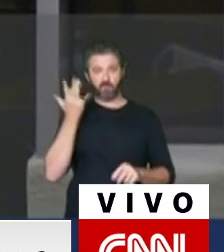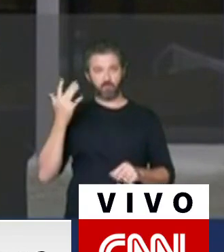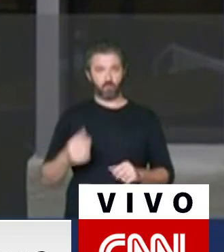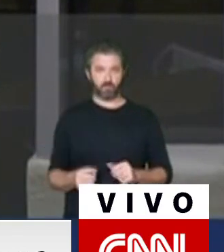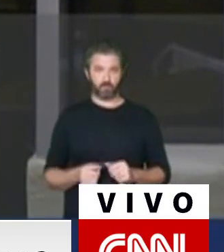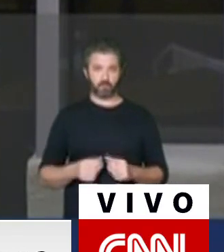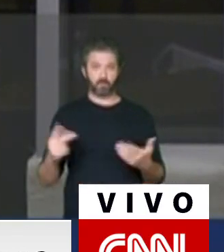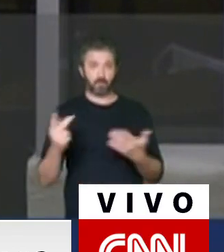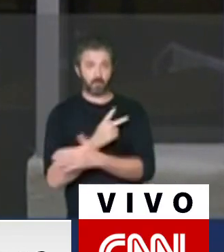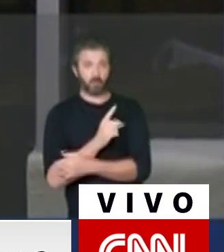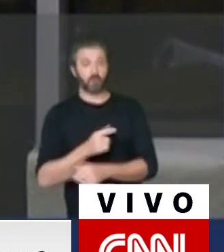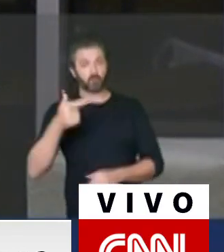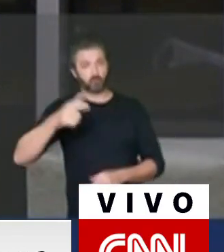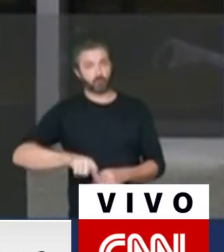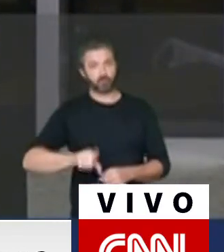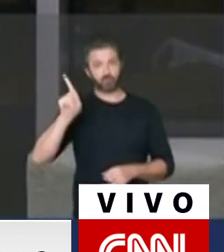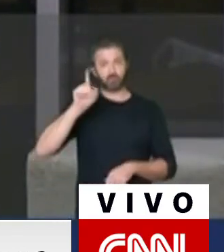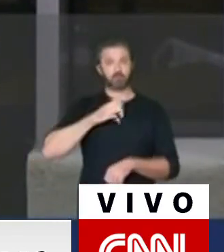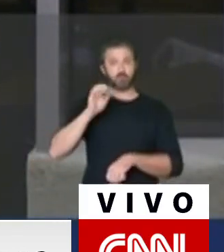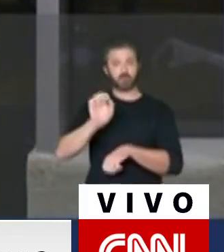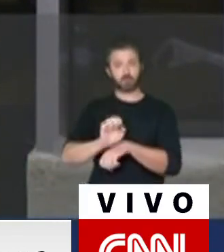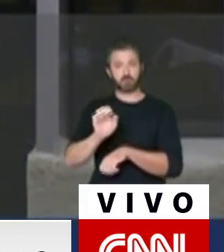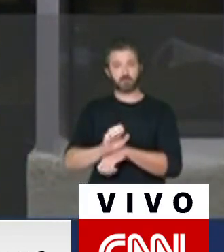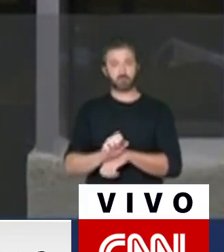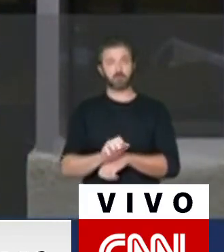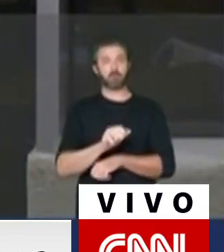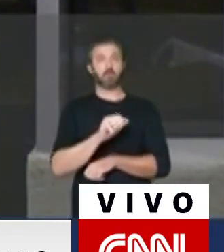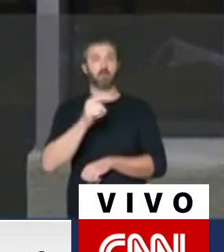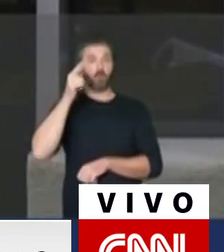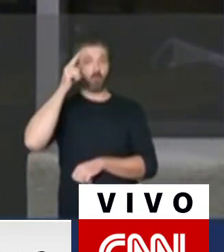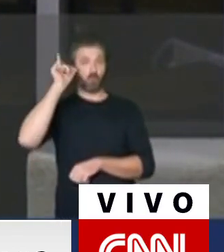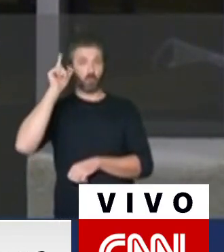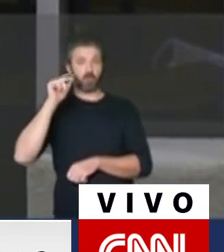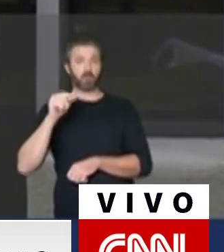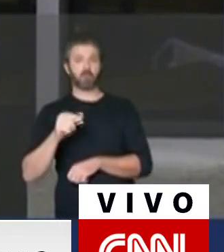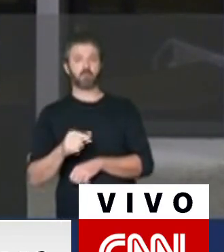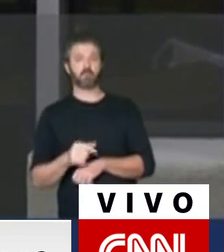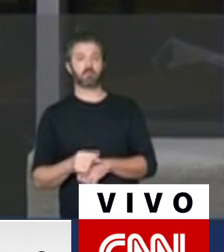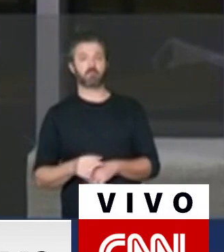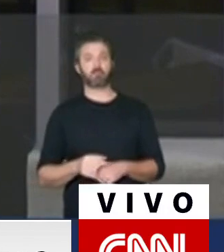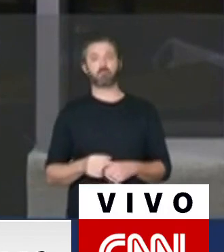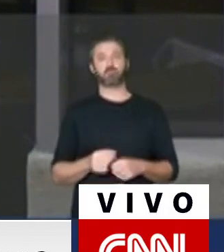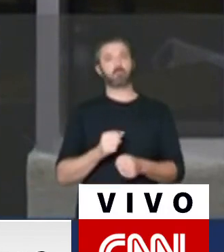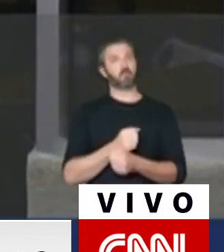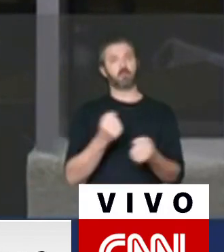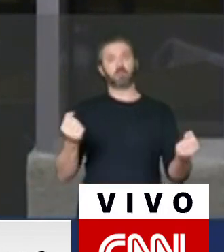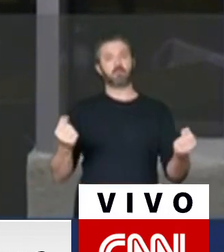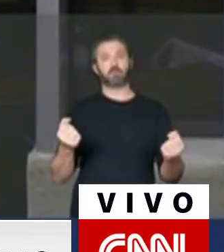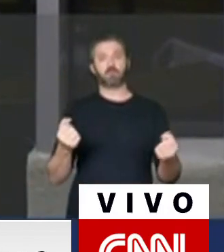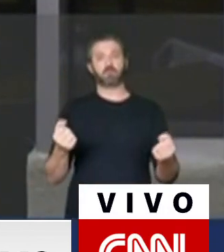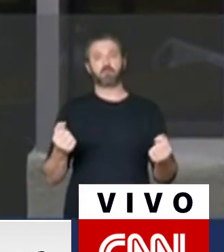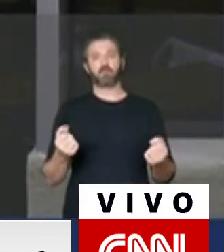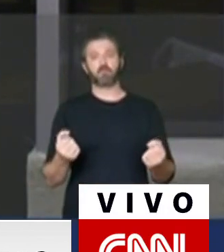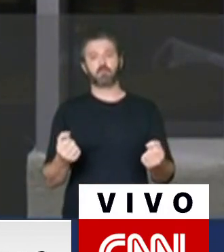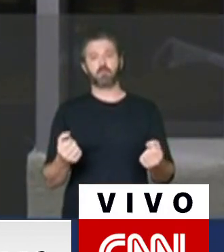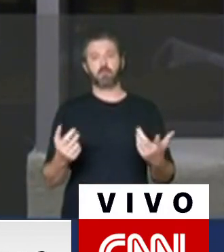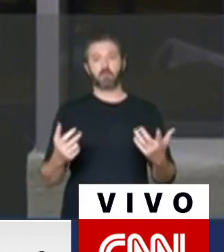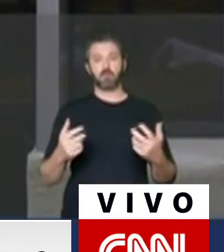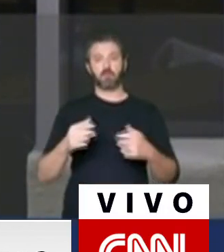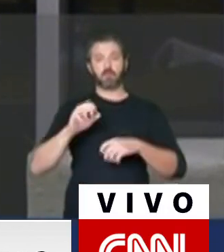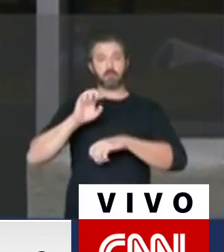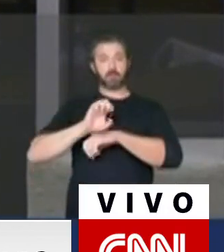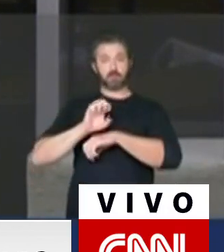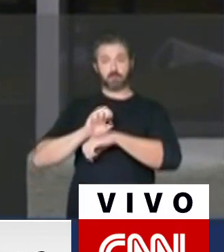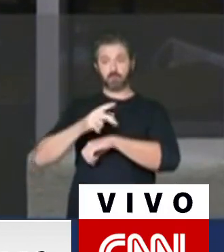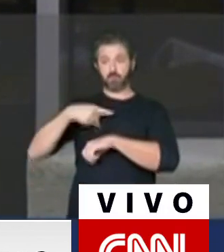estamos falando, né, de um projeto que prevê, então, que o governo, a União, banque a perda de estados e também dos municípios com